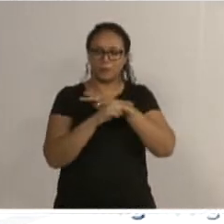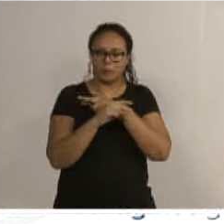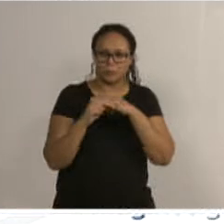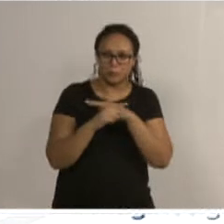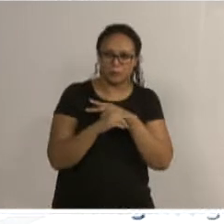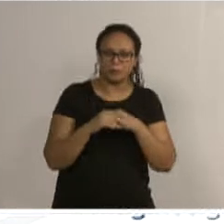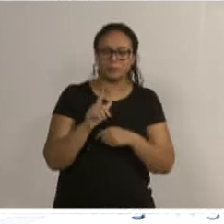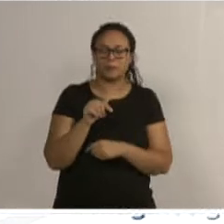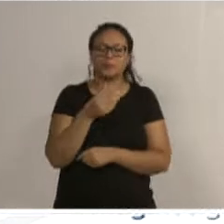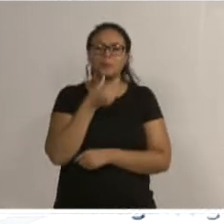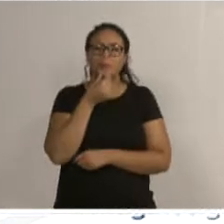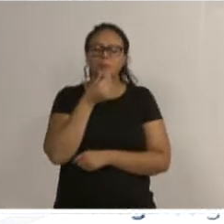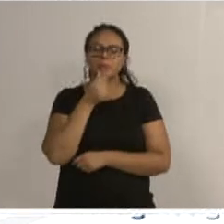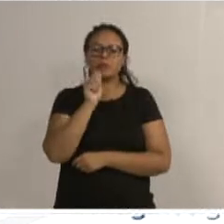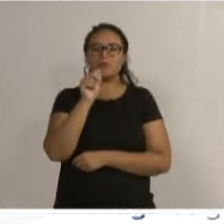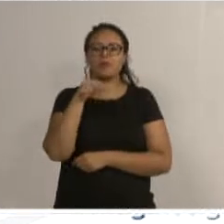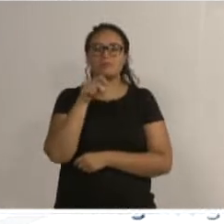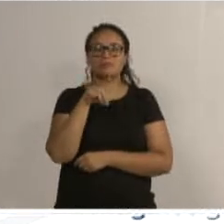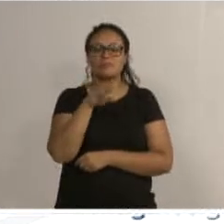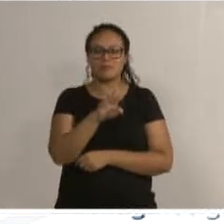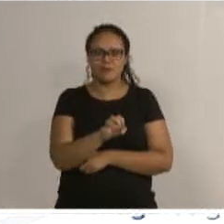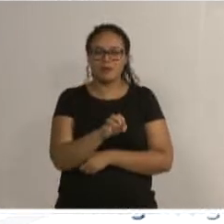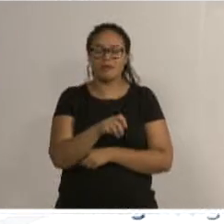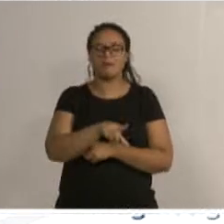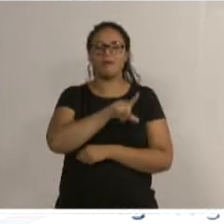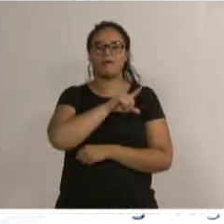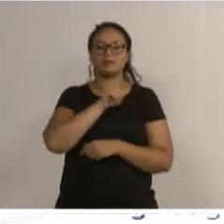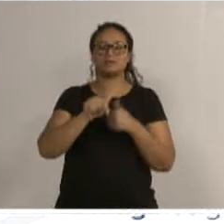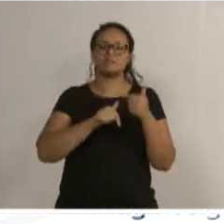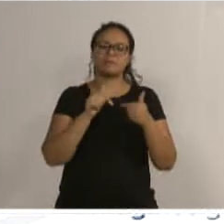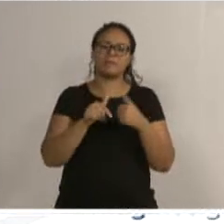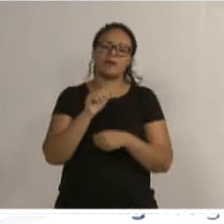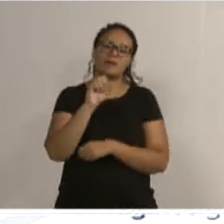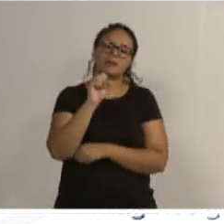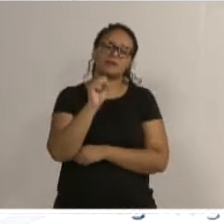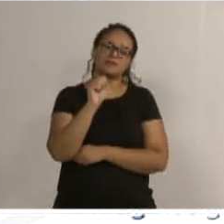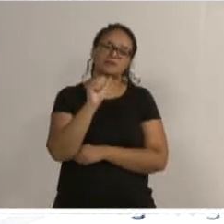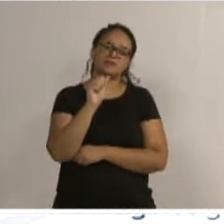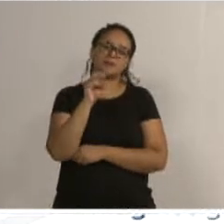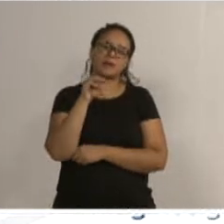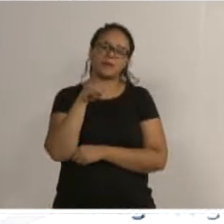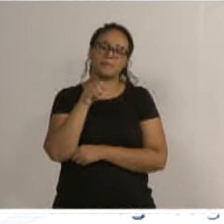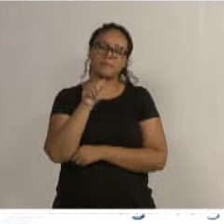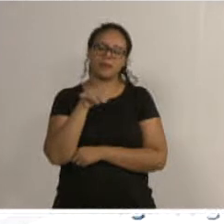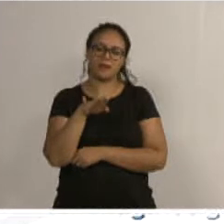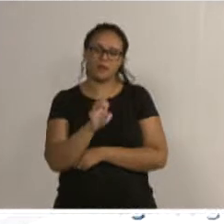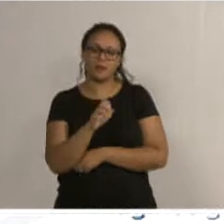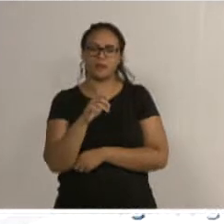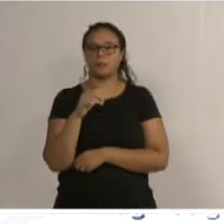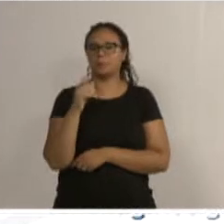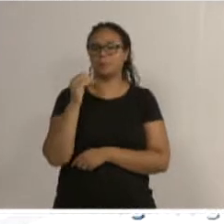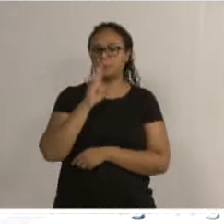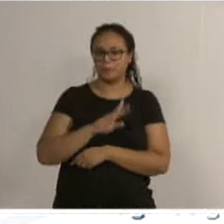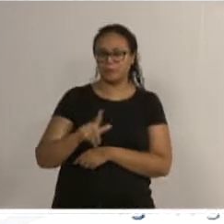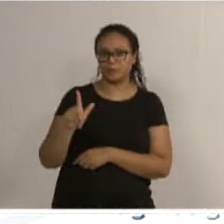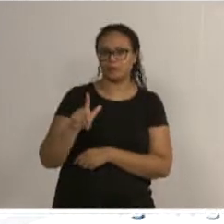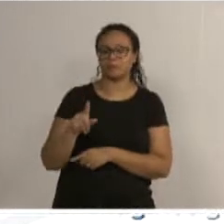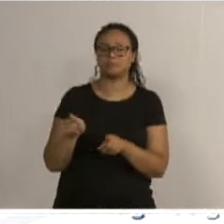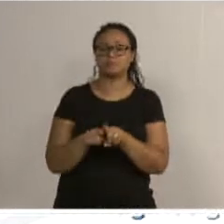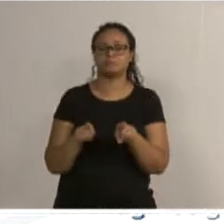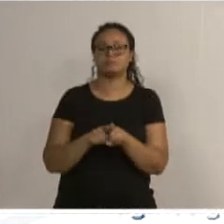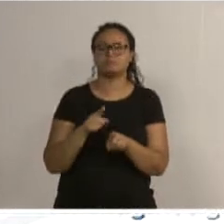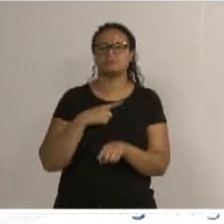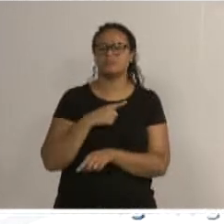SAMAI de Blumenau e que está participando desse momento. Fora os outros trabalhos que nós temos desenvolvidos, se vocês olharem